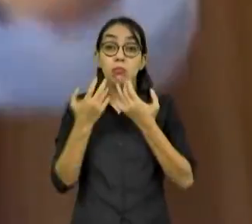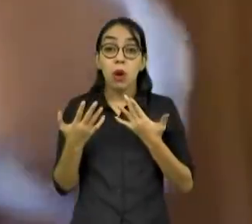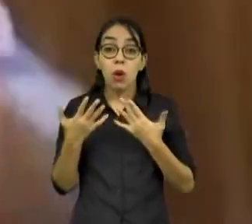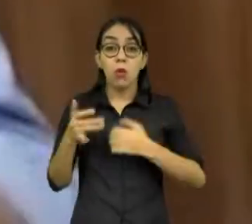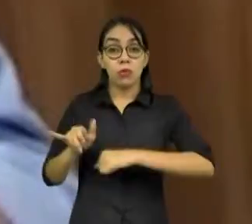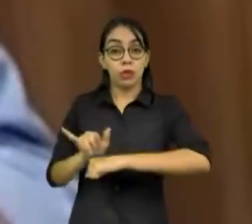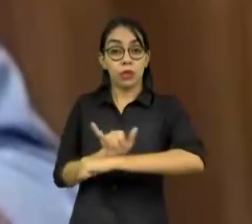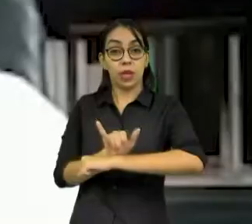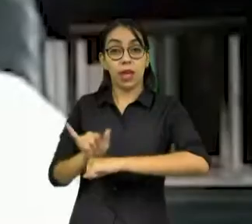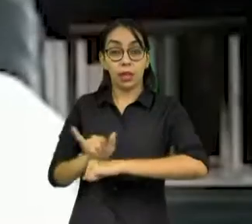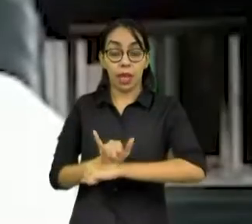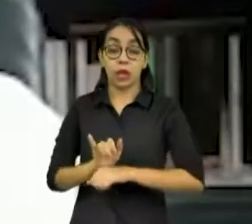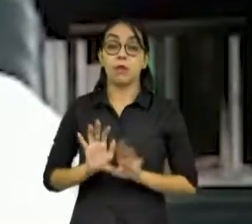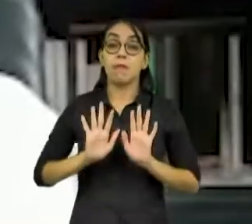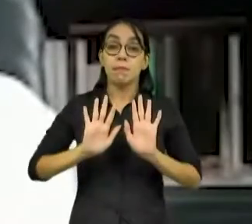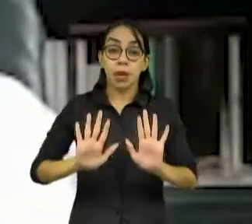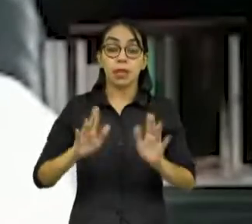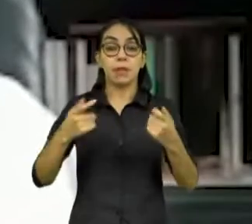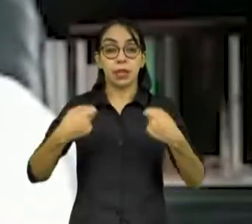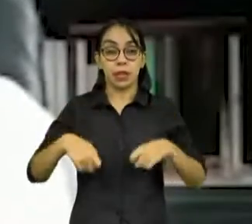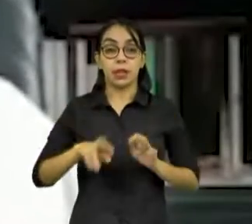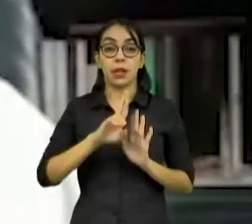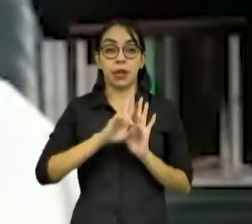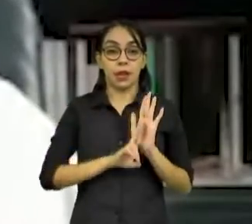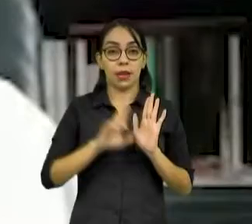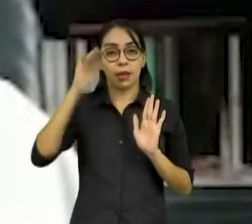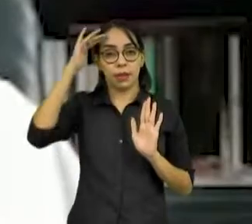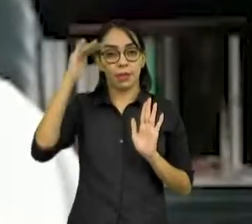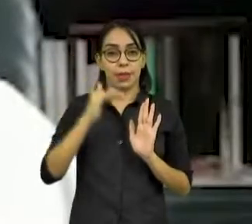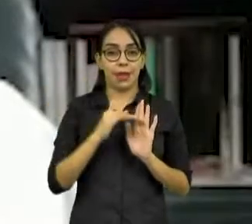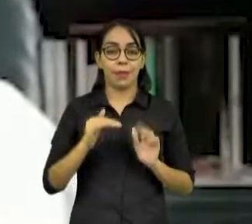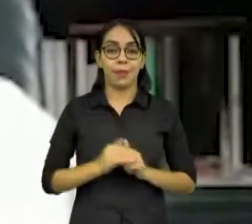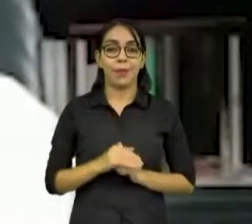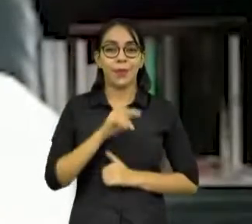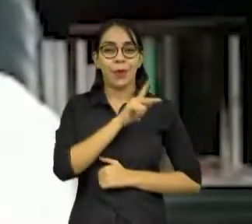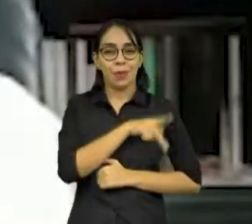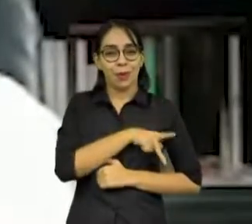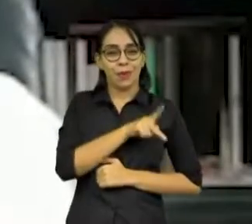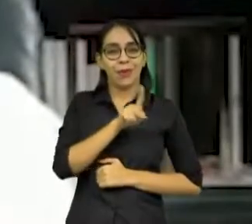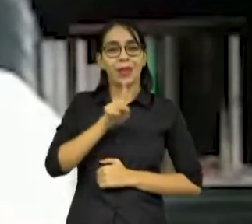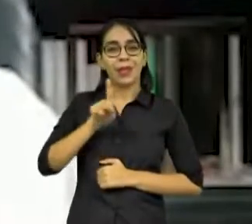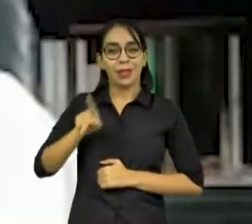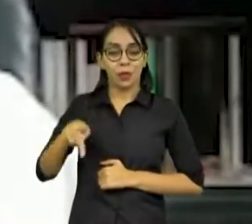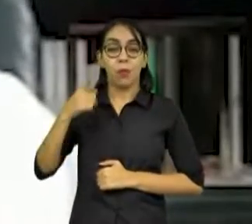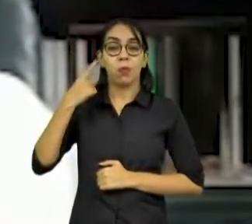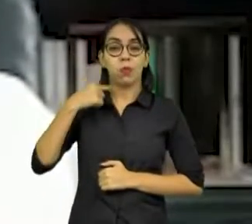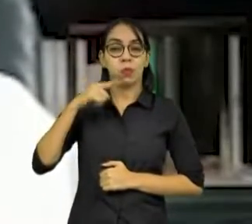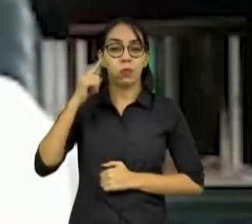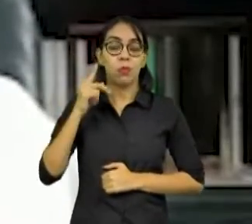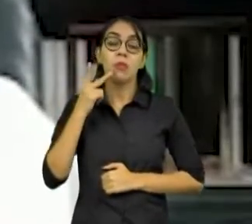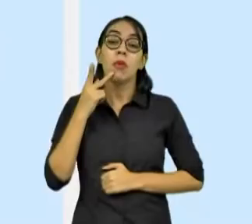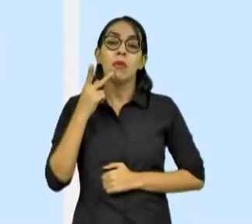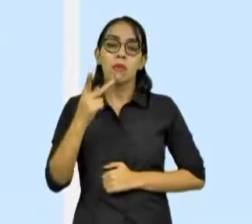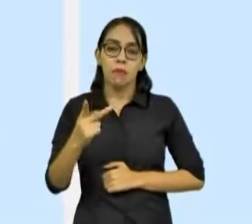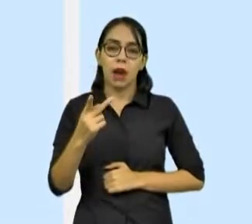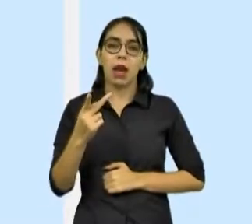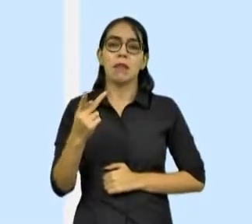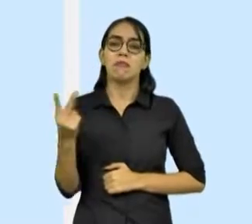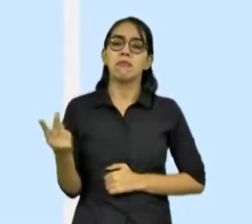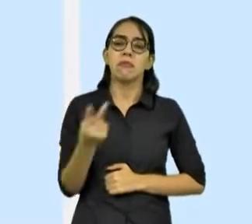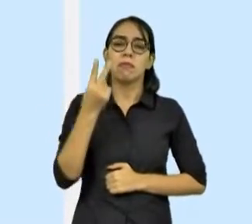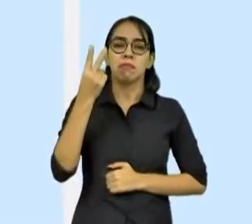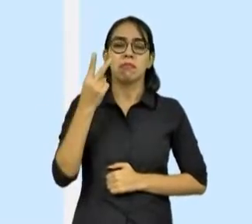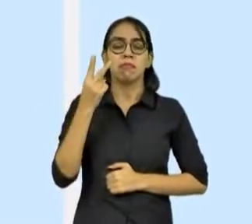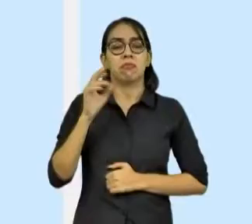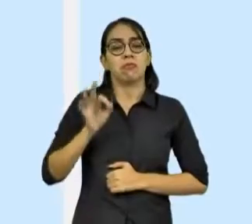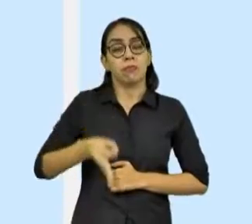na transparência. Para o professor de Direito Eleitoral, a vaquinha é vantajosa para a democracia, pois assim